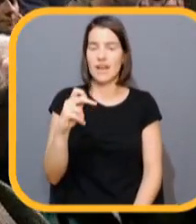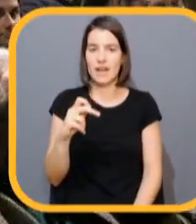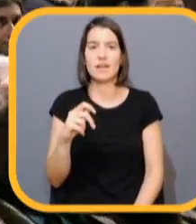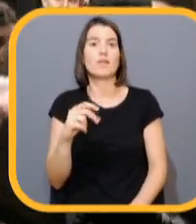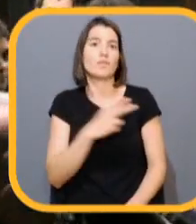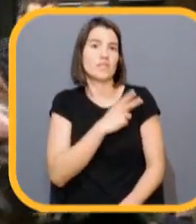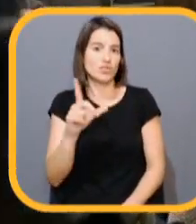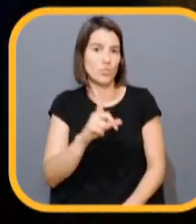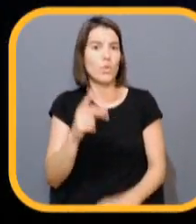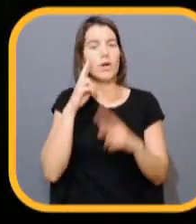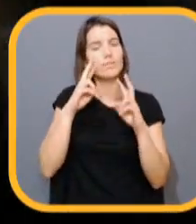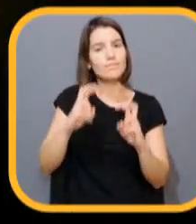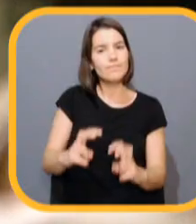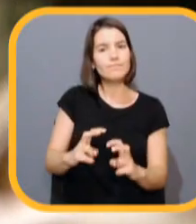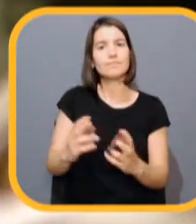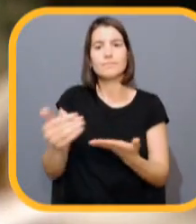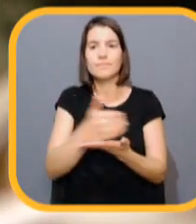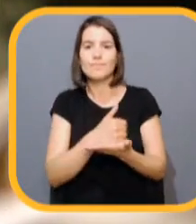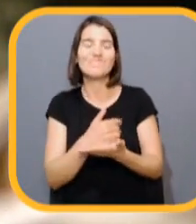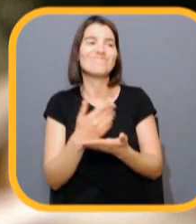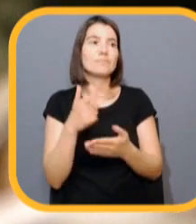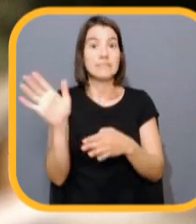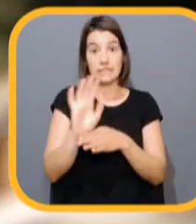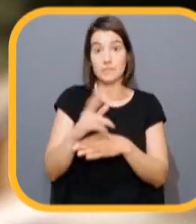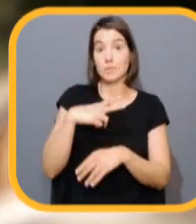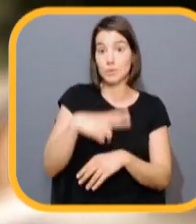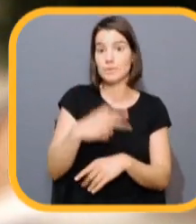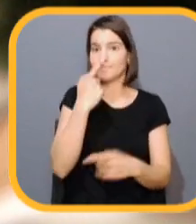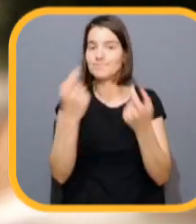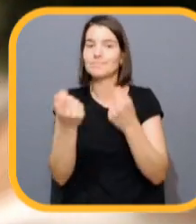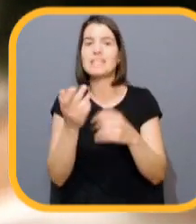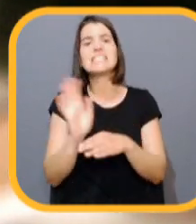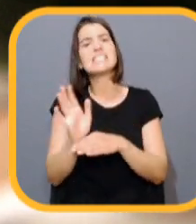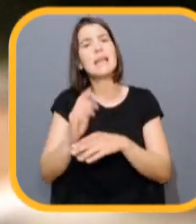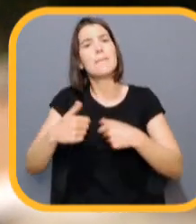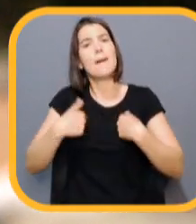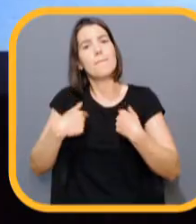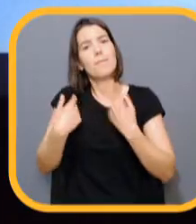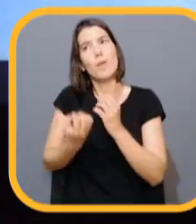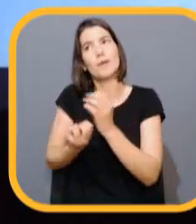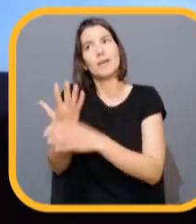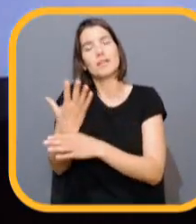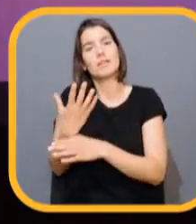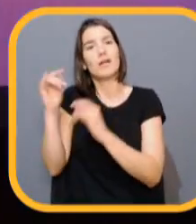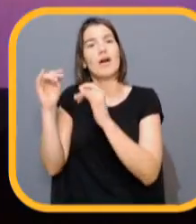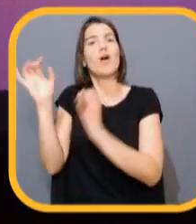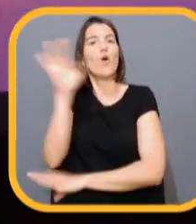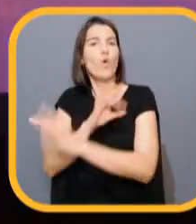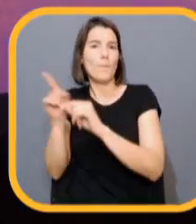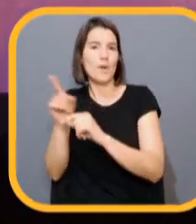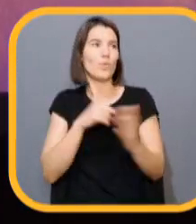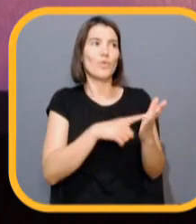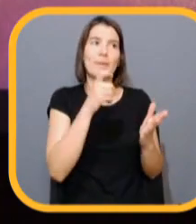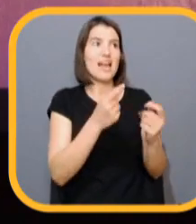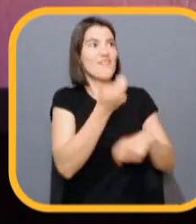Técnica de Lisboa, concluiu que a cinematografia portuguesa tradicional se aproxima mais do cinema de autor europeu do que do cinema